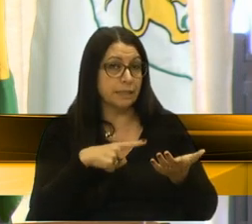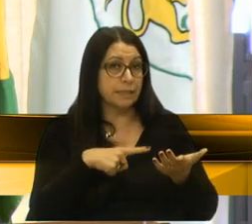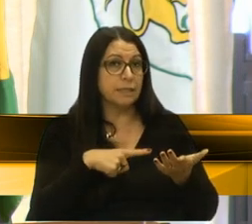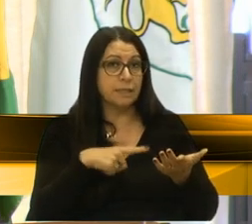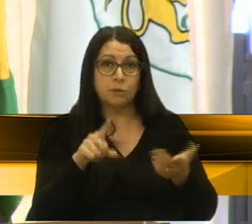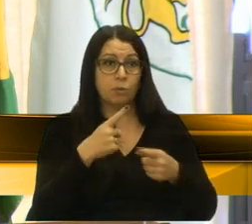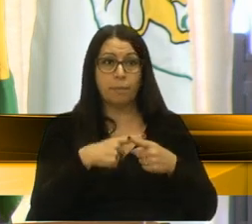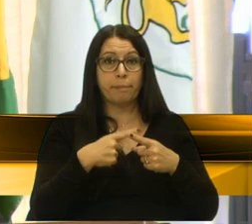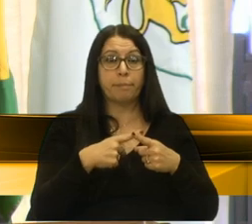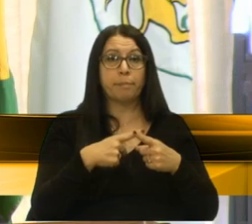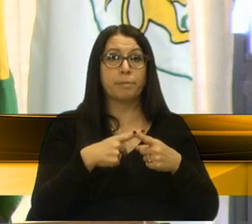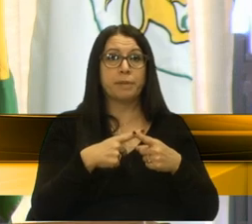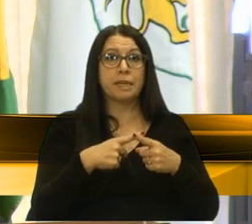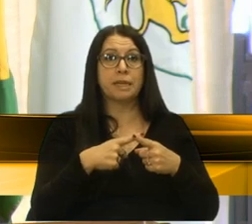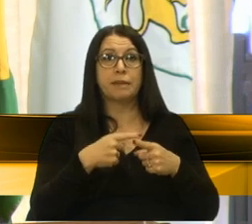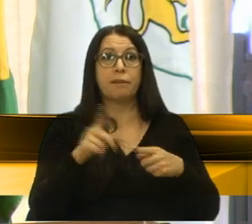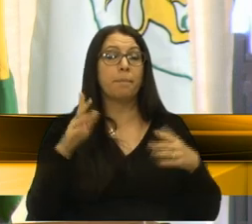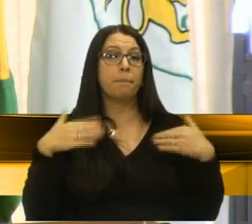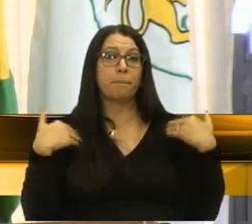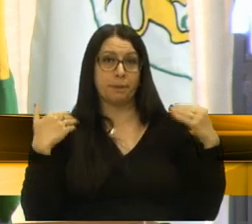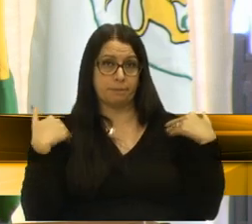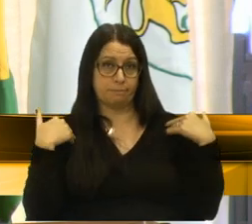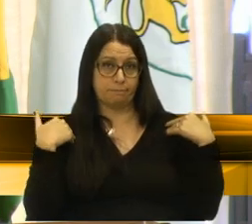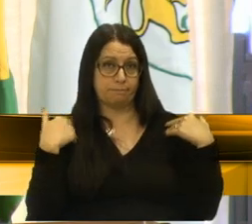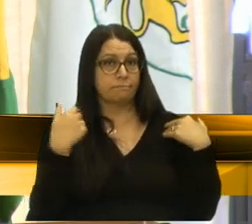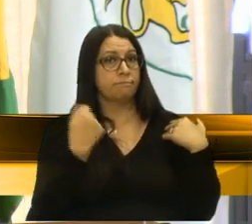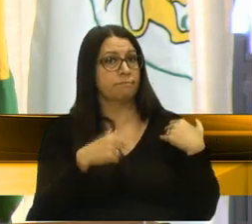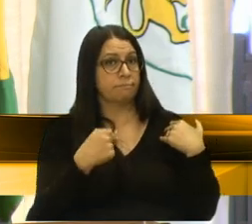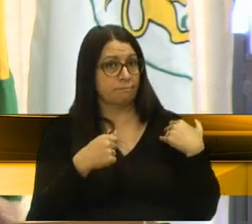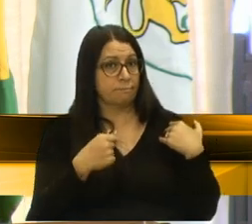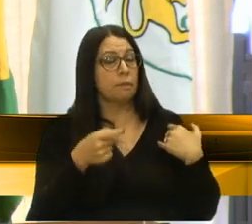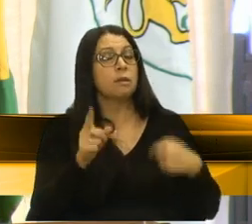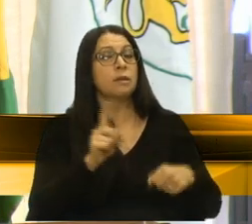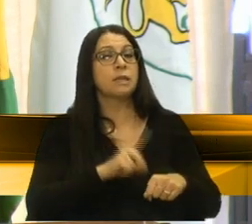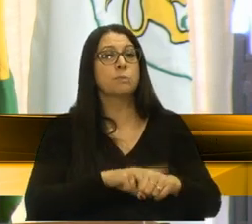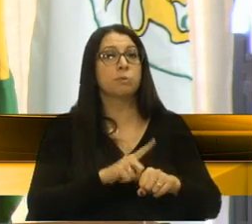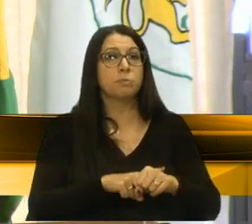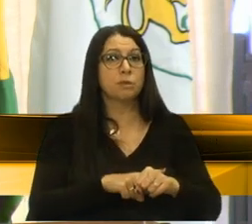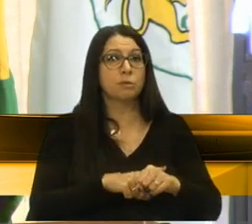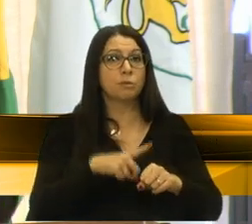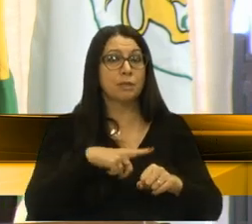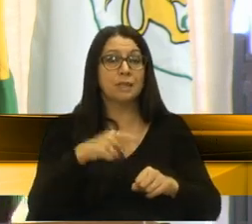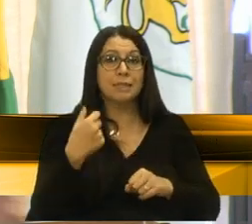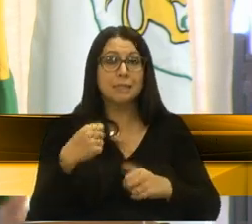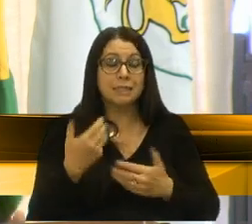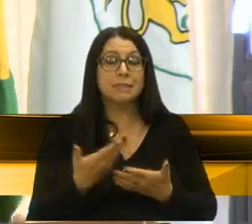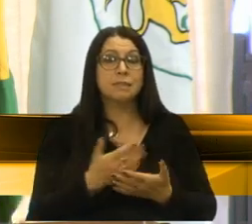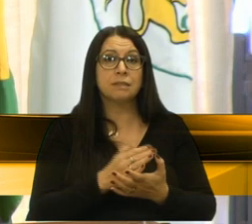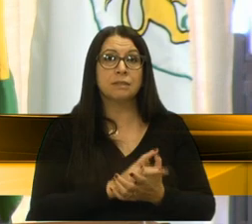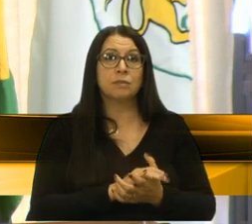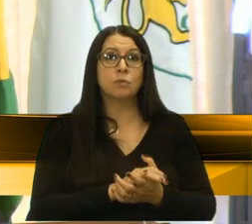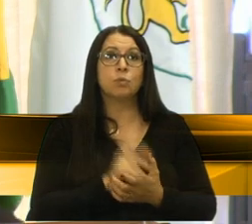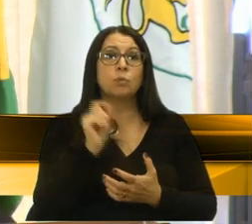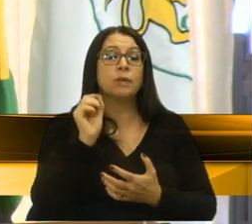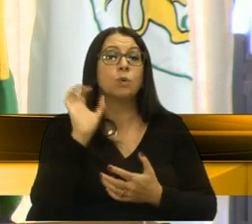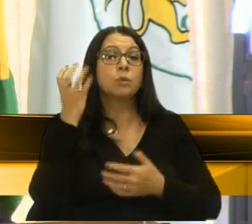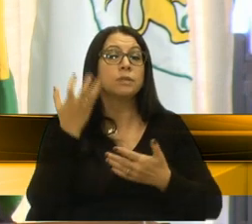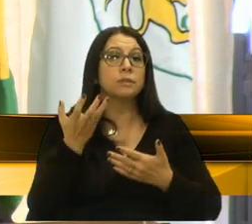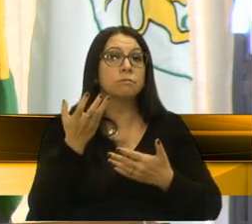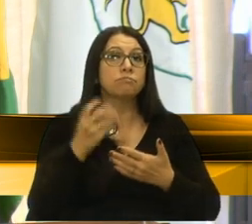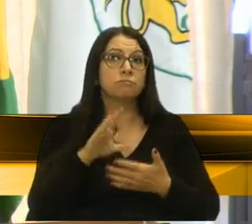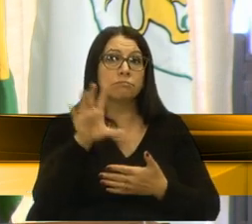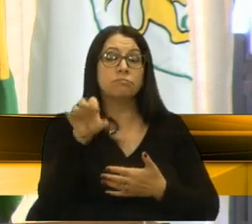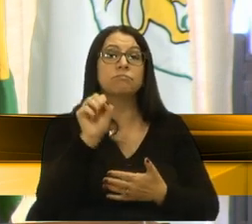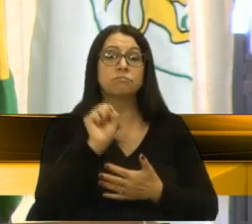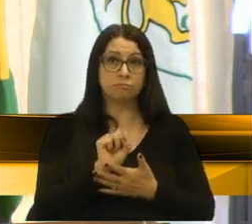porque ele vai passear, ele precisa ir. E nesse momento que ele tem essa necessidade, o que acontece, ele pega o